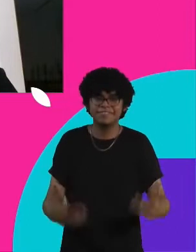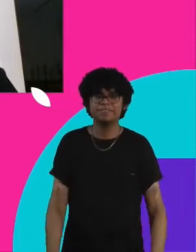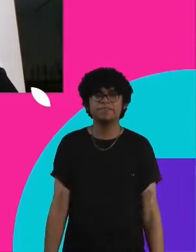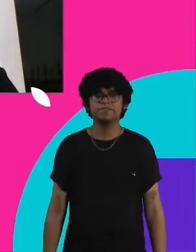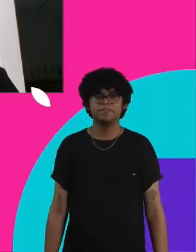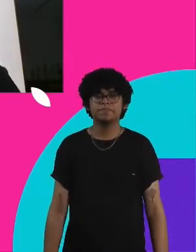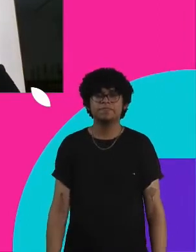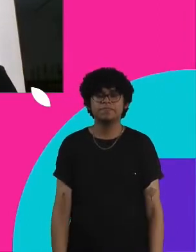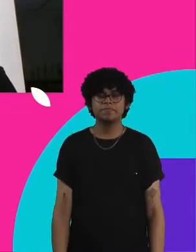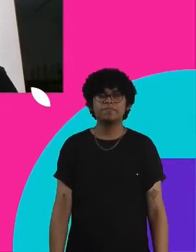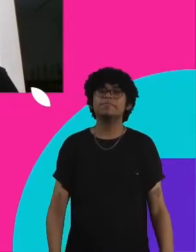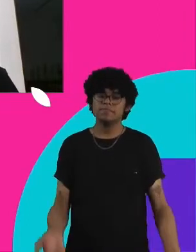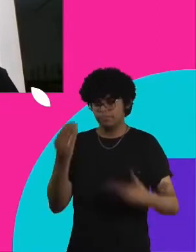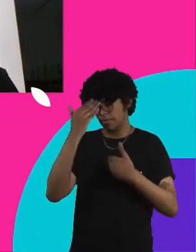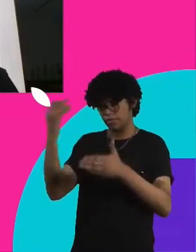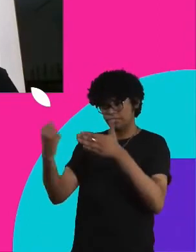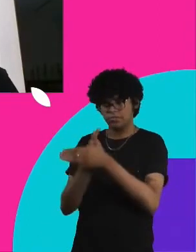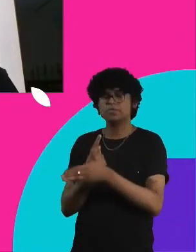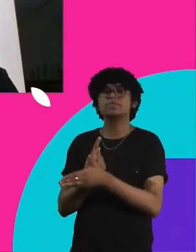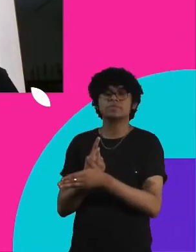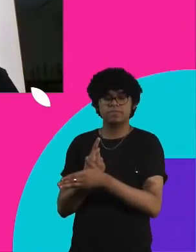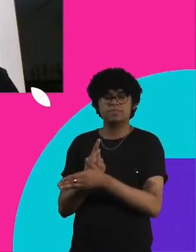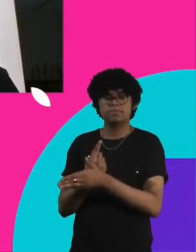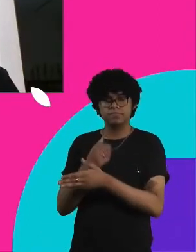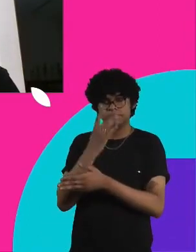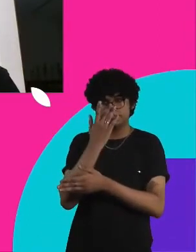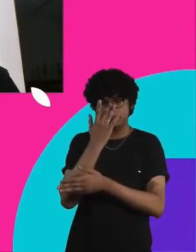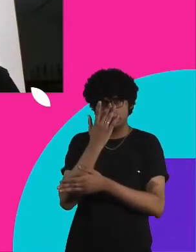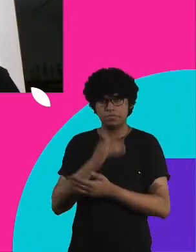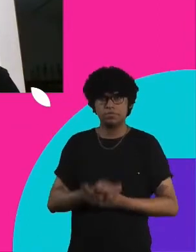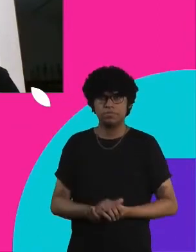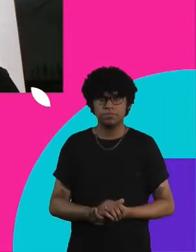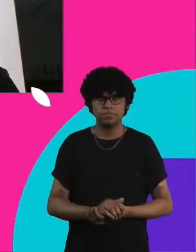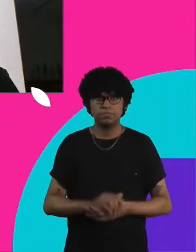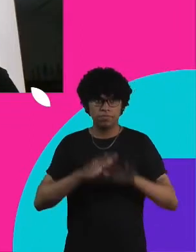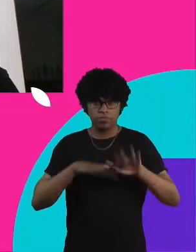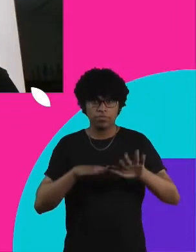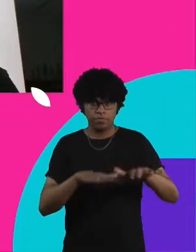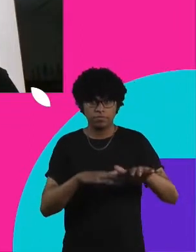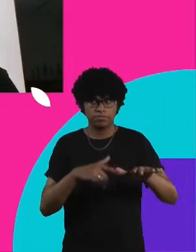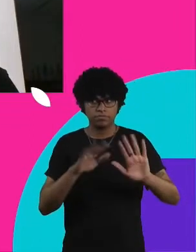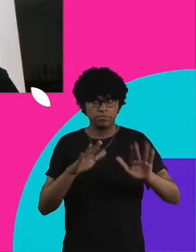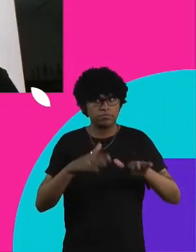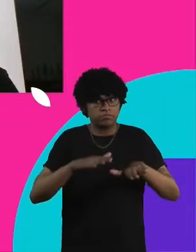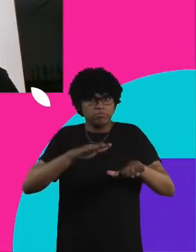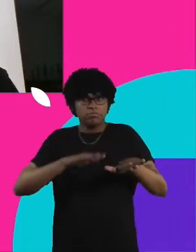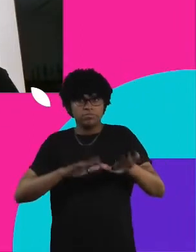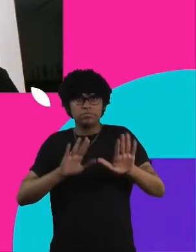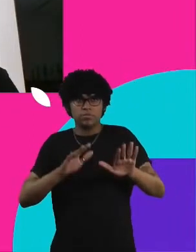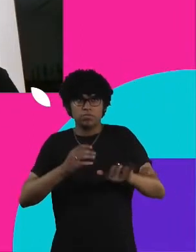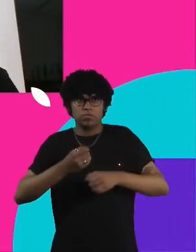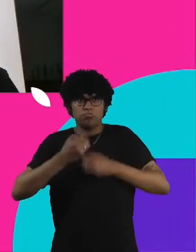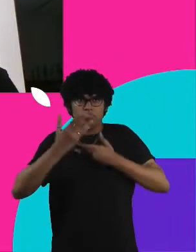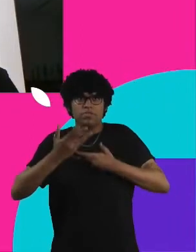Tá bom. Obrigada pela pergunta. O movimento, né, nasceu, só vou dar um passo atrás, contar bem breve